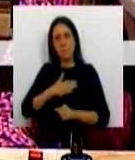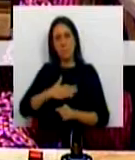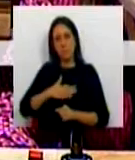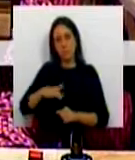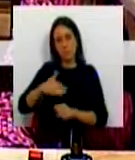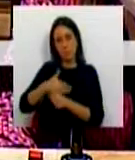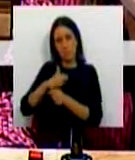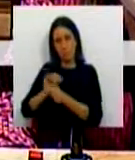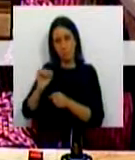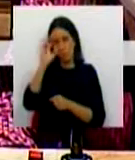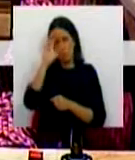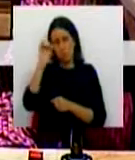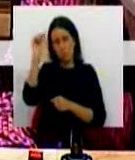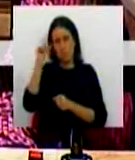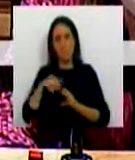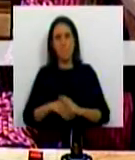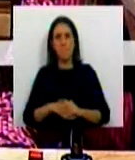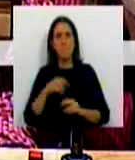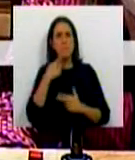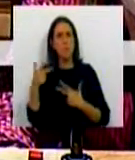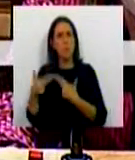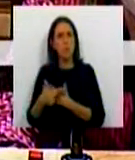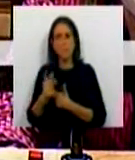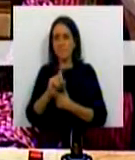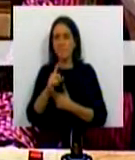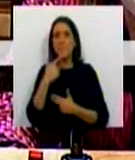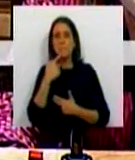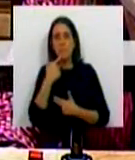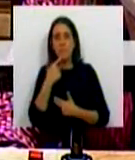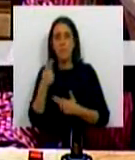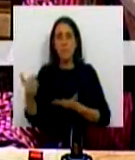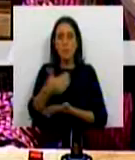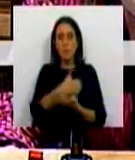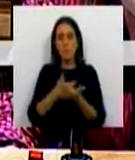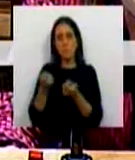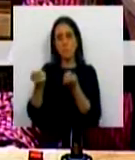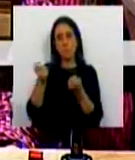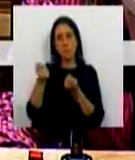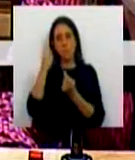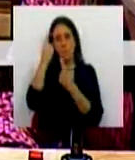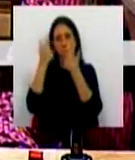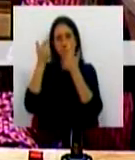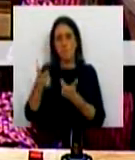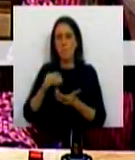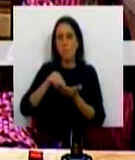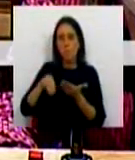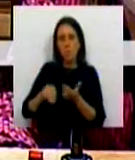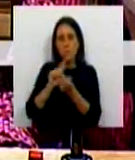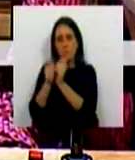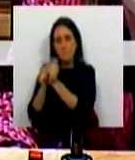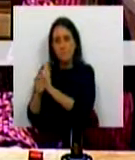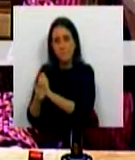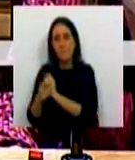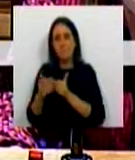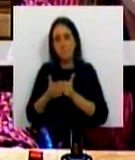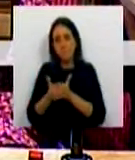Estado. Isto não significa cortes, significa uma gestão racional dos recursos, uma revisão dos contratos, uma centralização